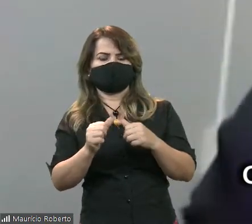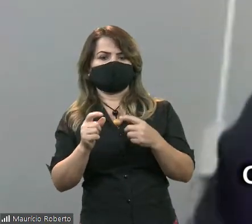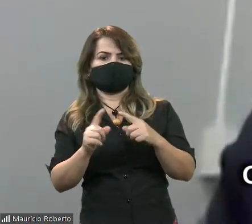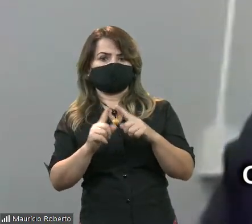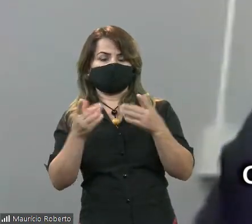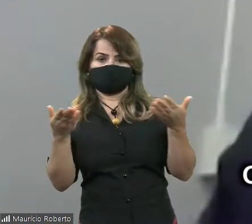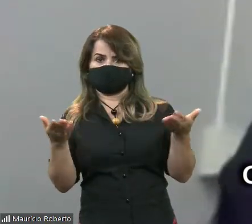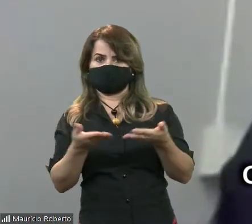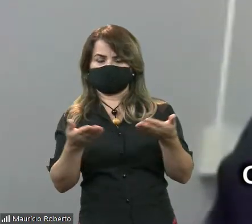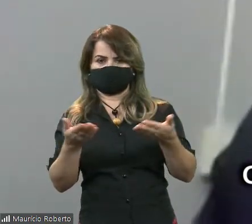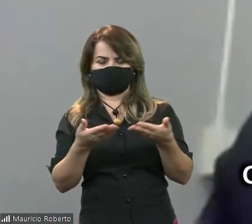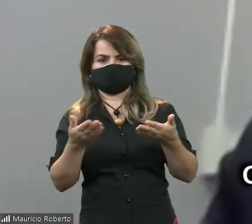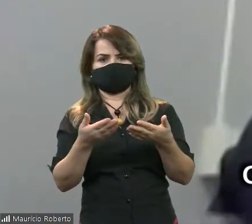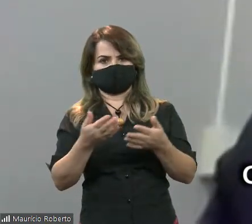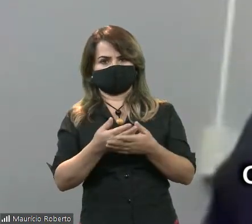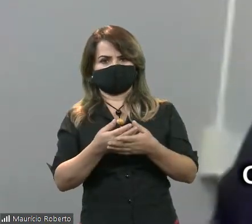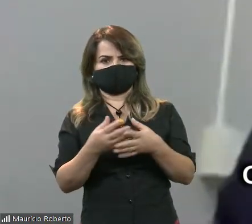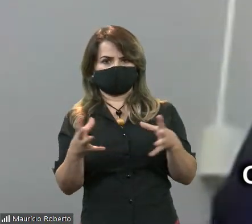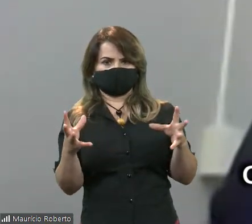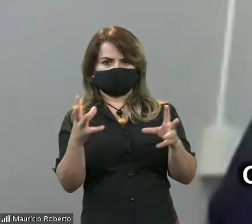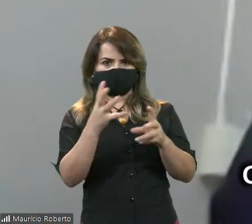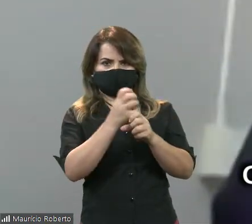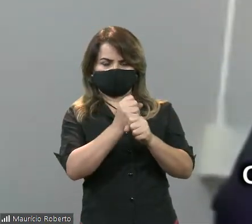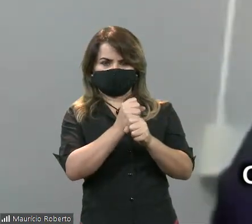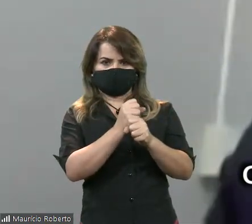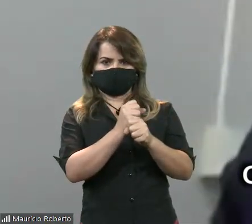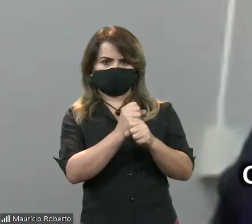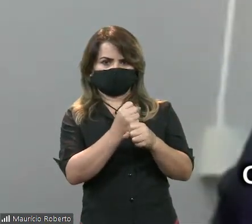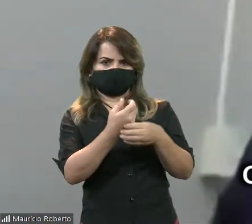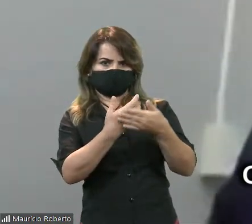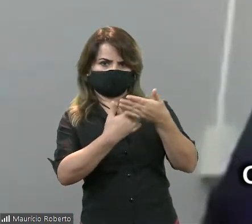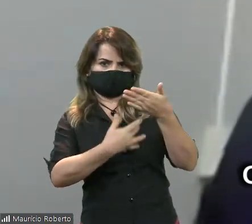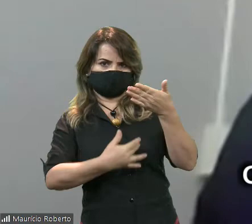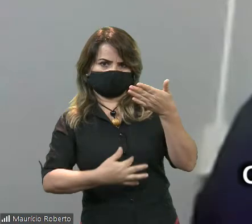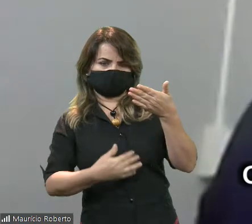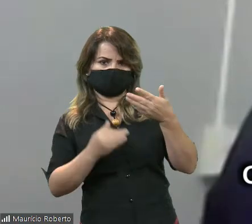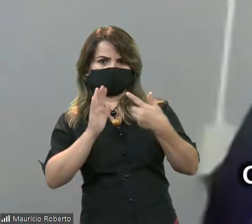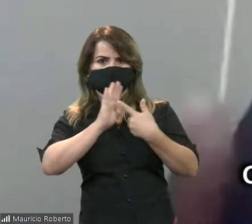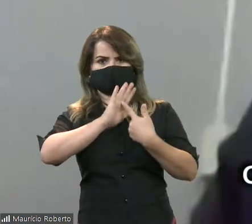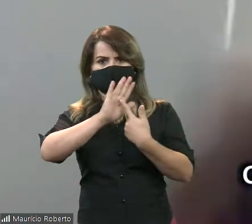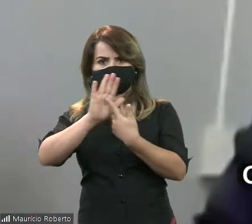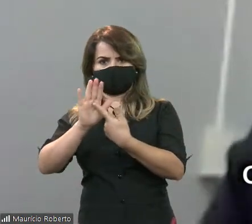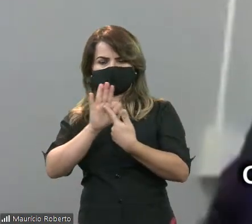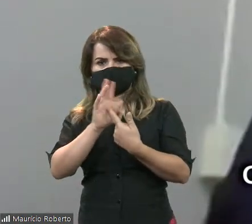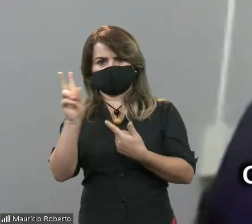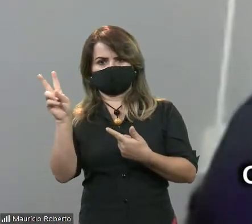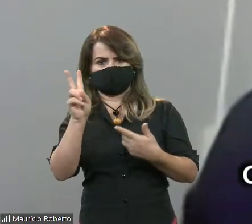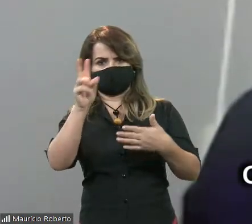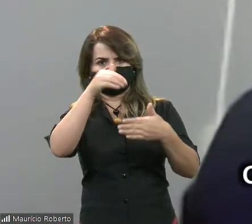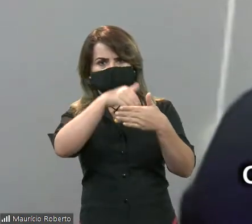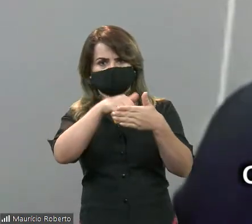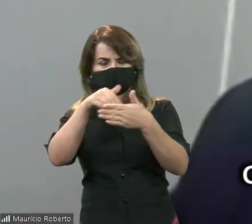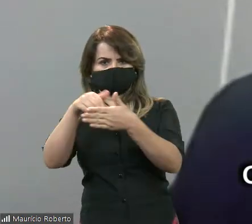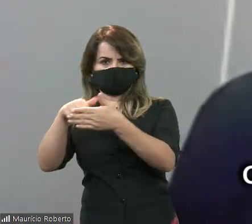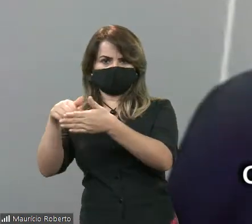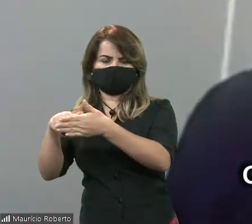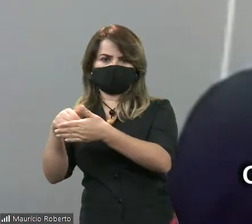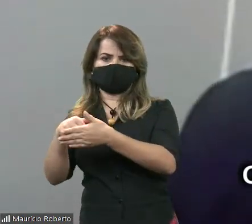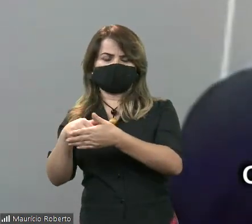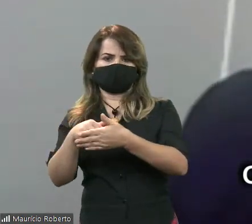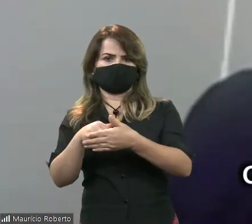levando em consideração tudo que foi falado, tudo que eu penso a esse respeito, vou encaminhar meu voto em cima dessas considerações